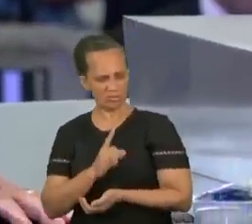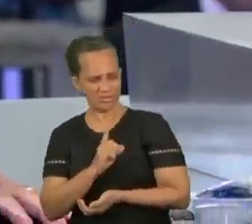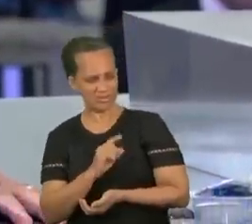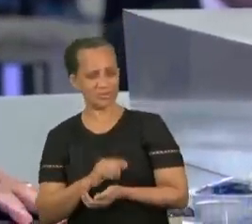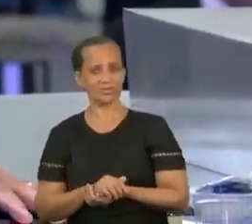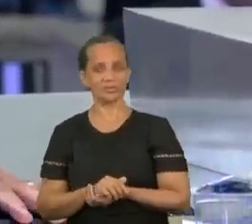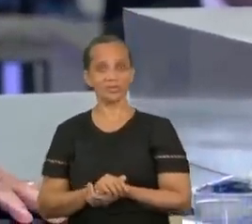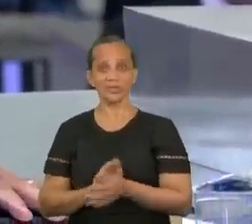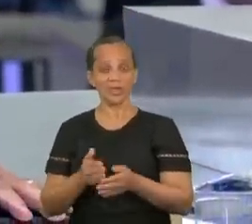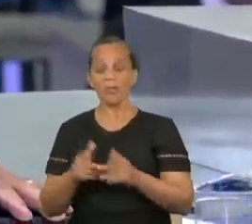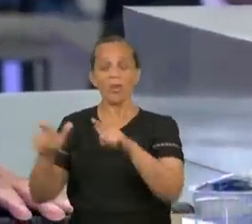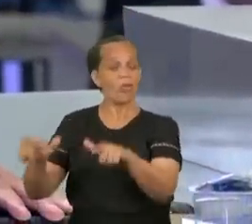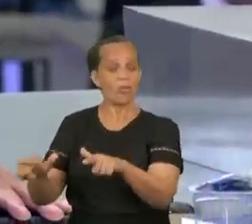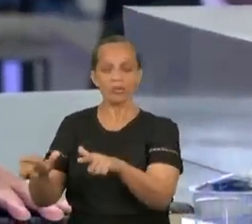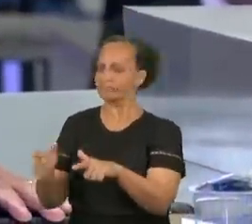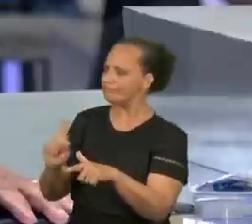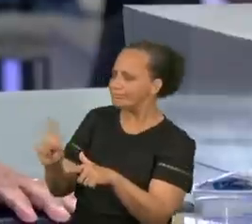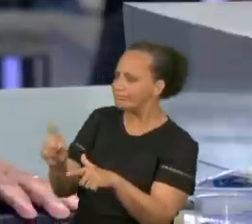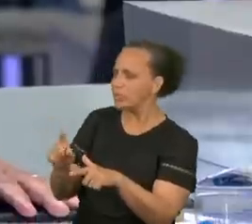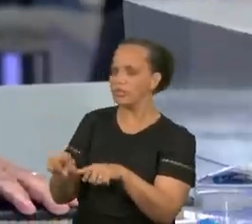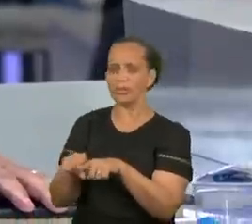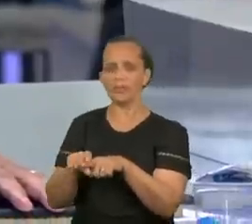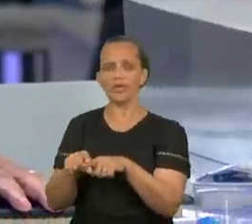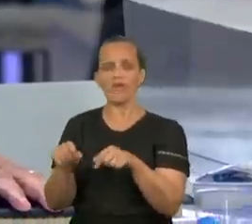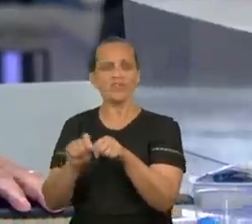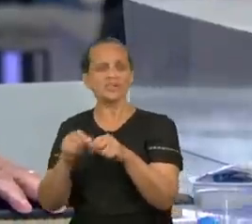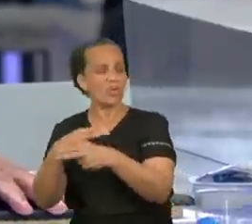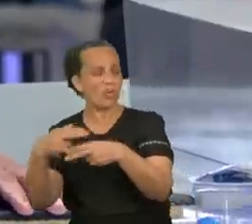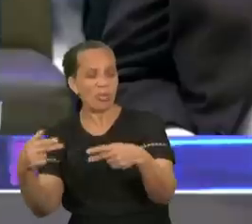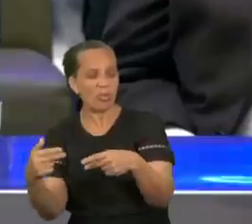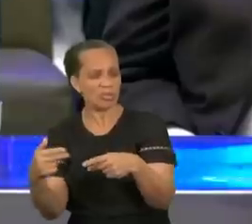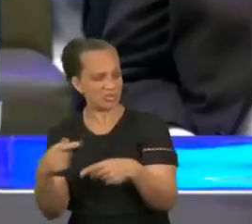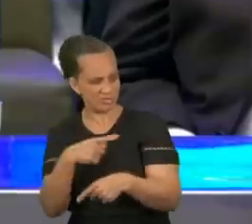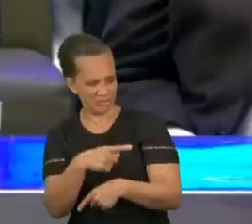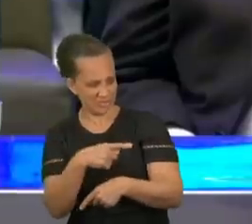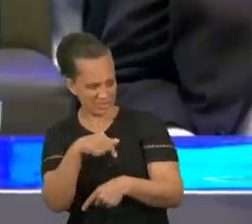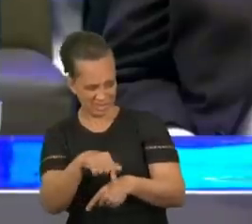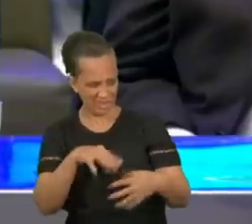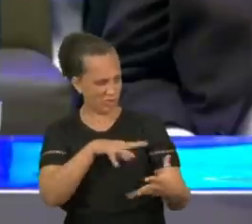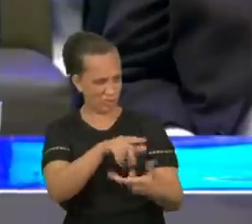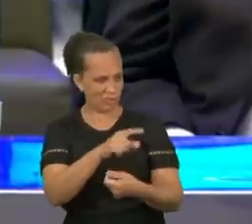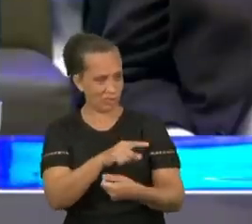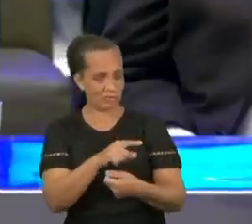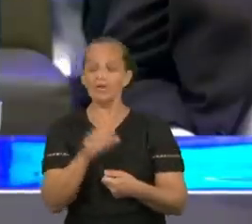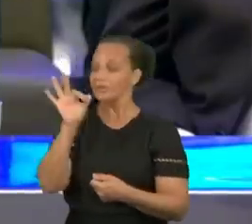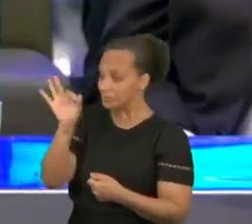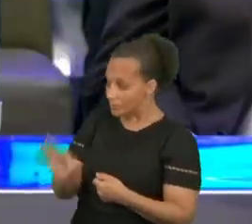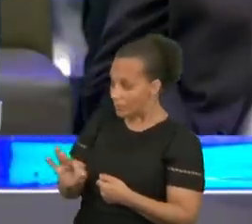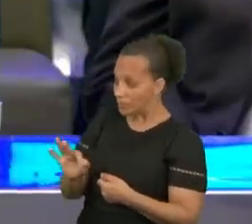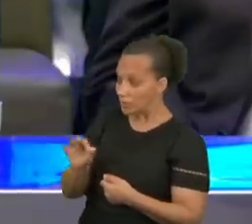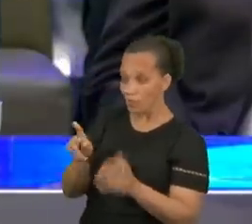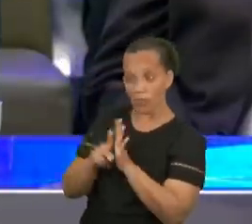e para tal lugar também não vou e tal coisa também não faz então você não é desse mundo eu disse acertou